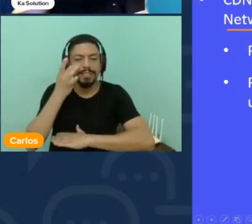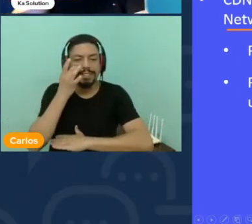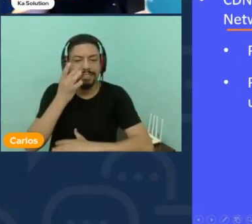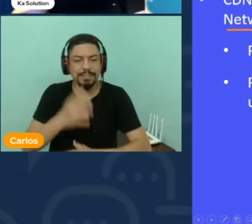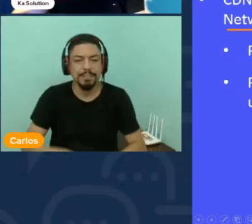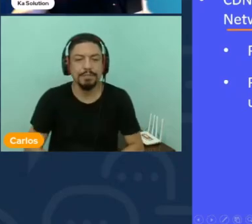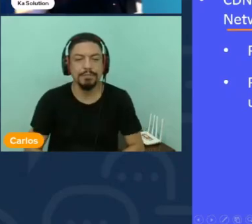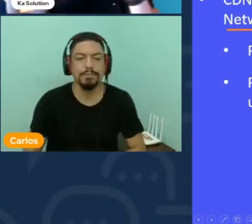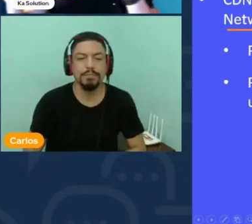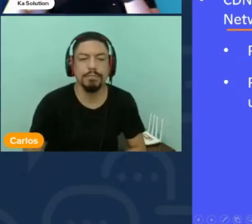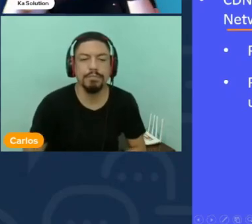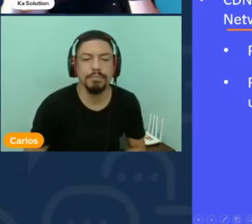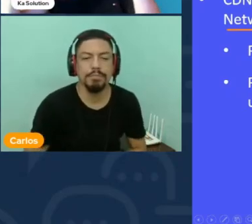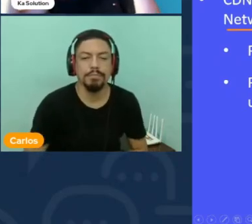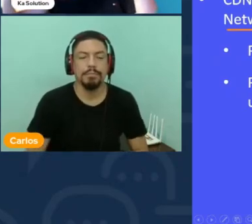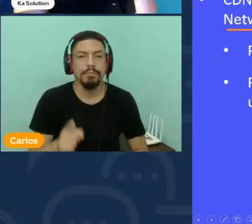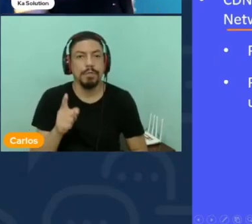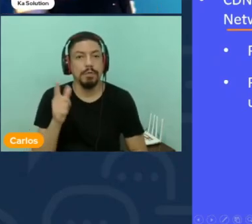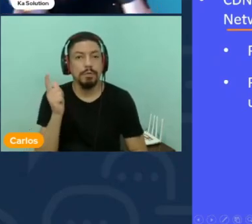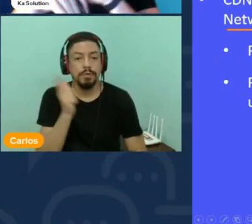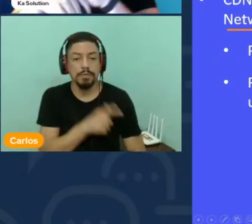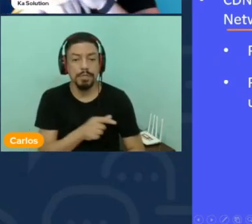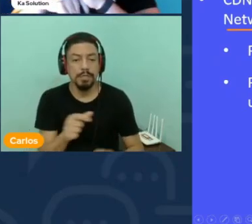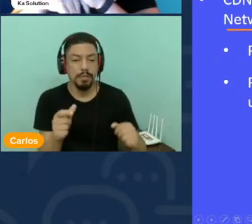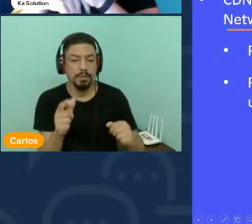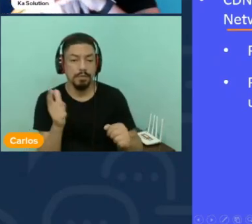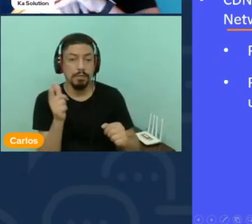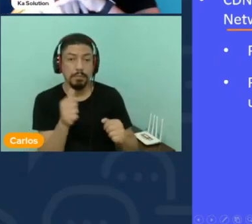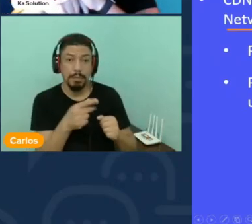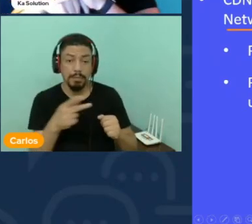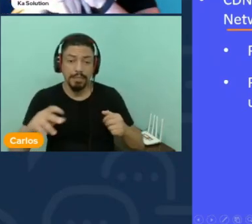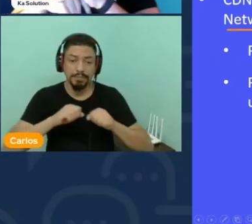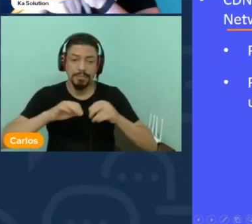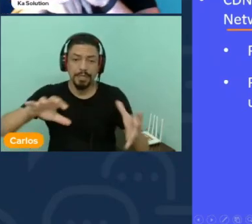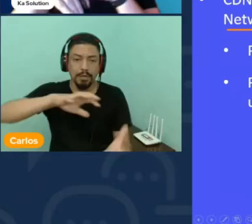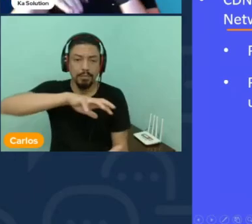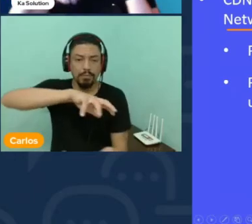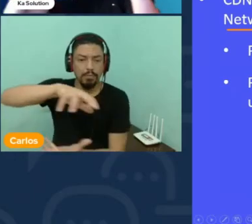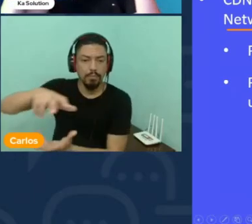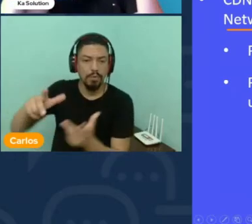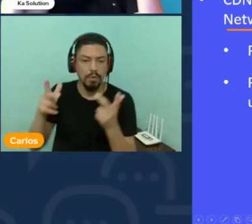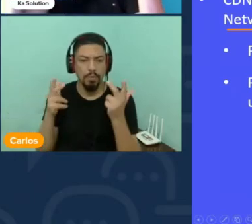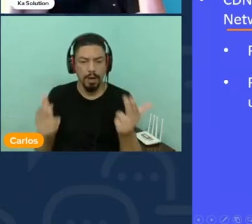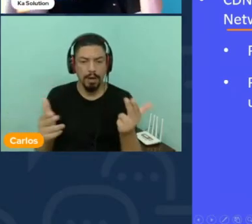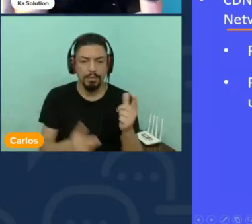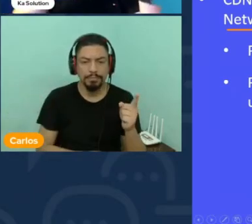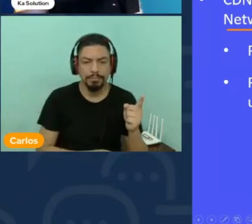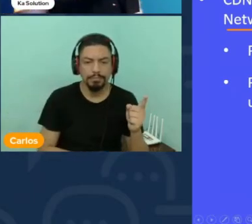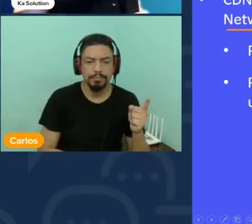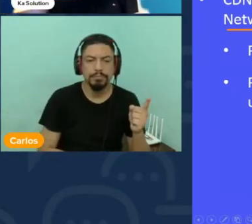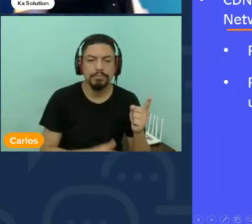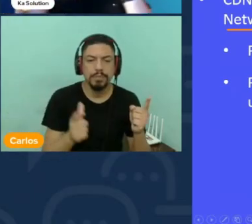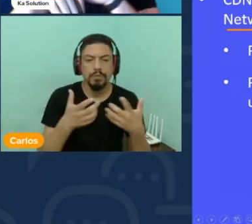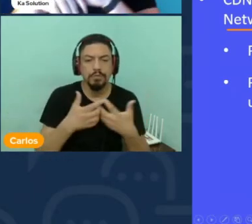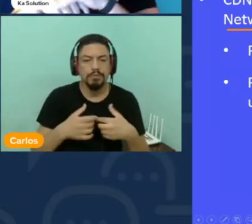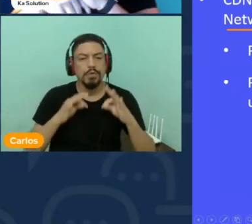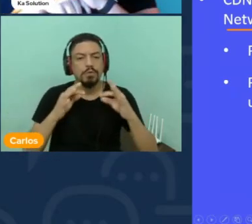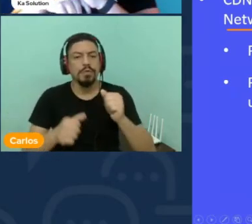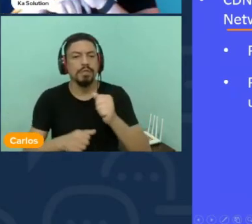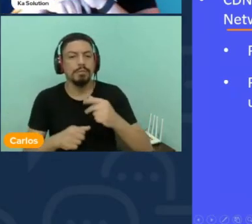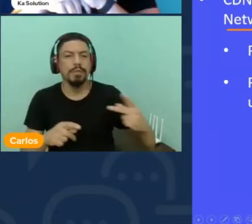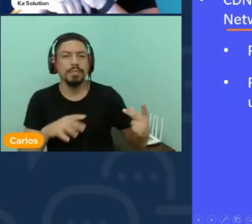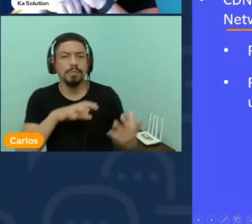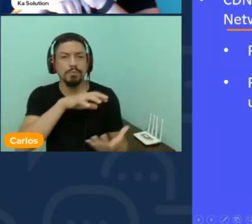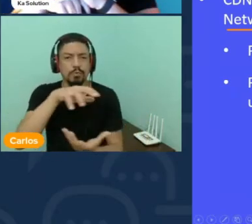distribuir o meu conteúdo e eu ter uma aplicação, por exemplo, global, que funciona em todas as partes do